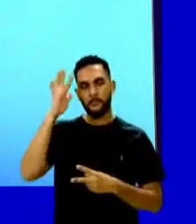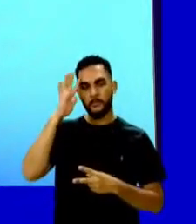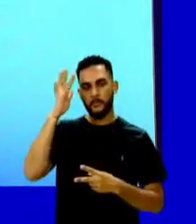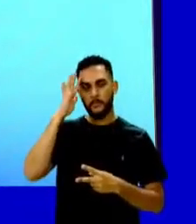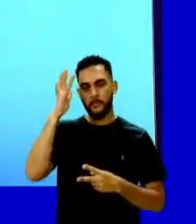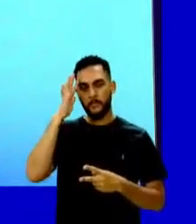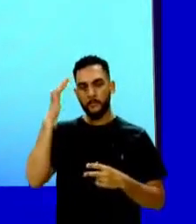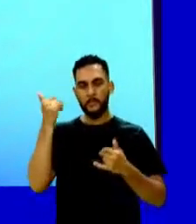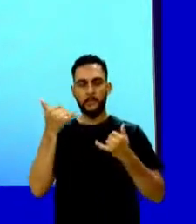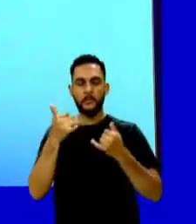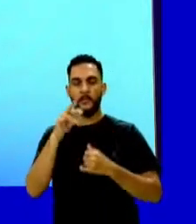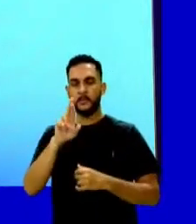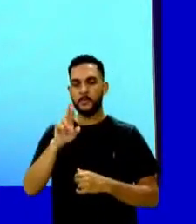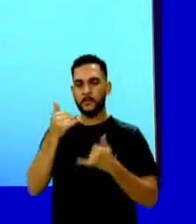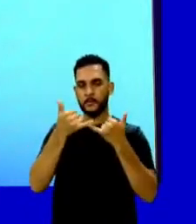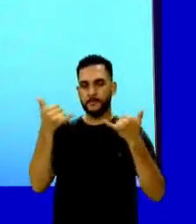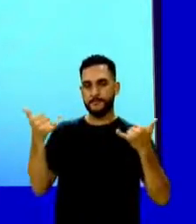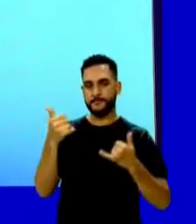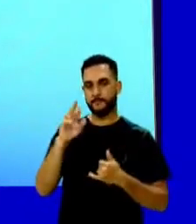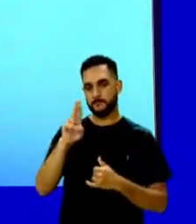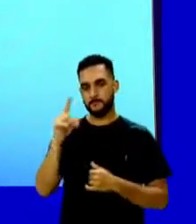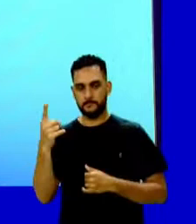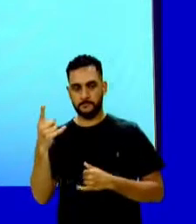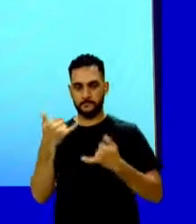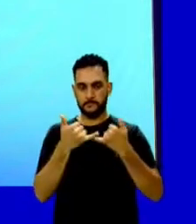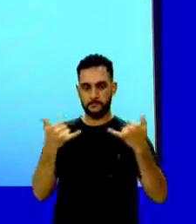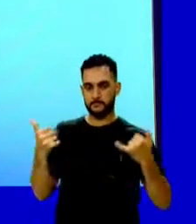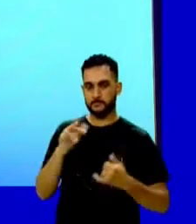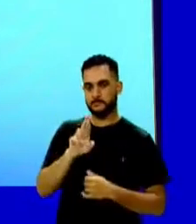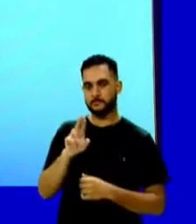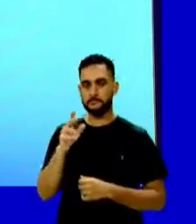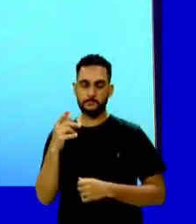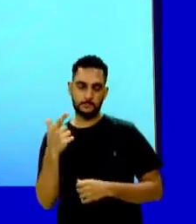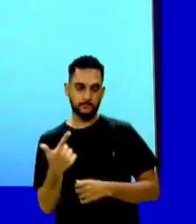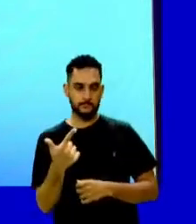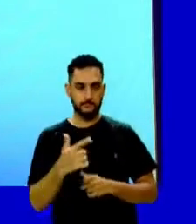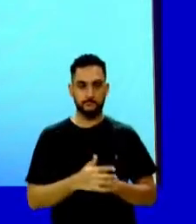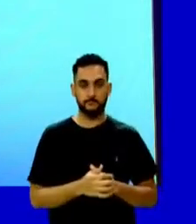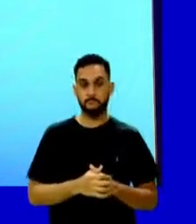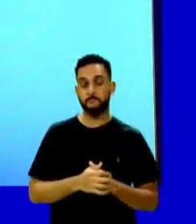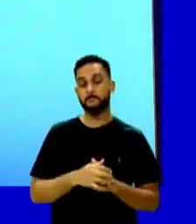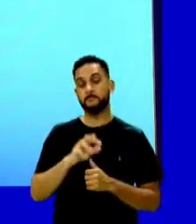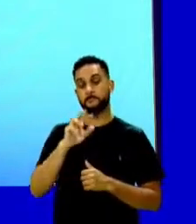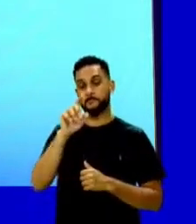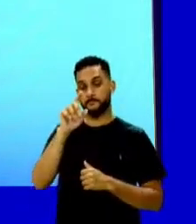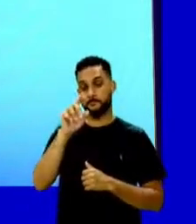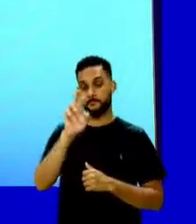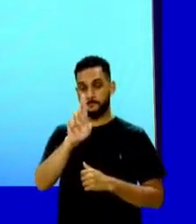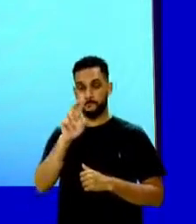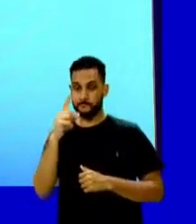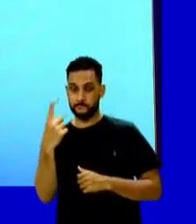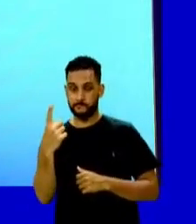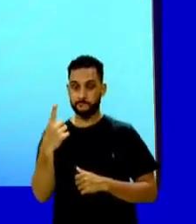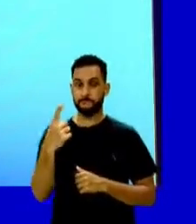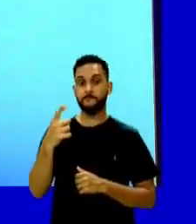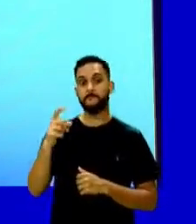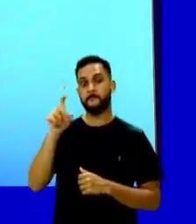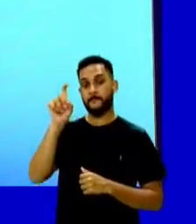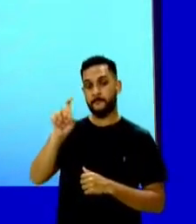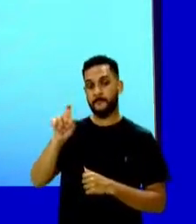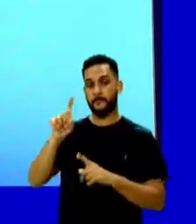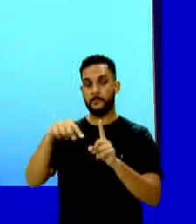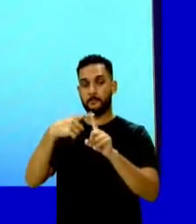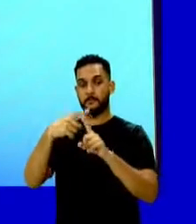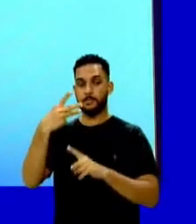retas a reta r um EA reta R2 a equação da reta r um ela é x +